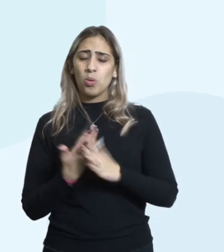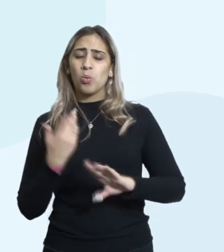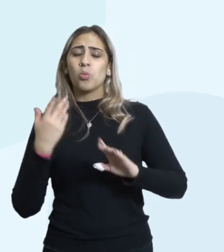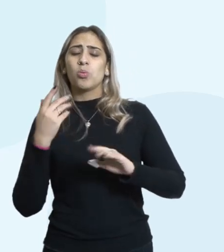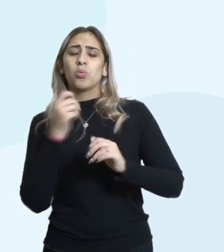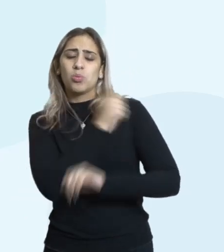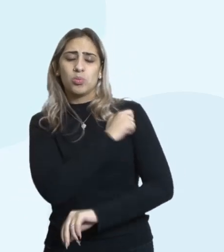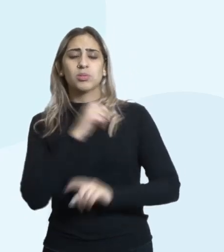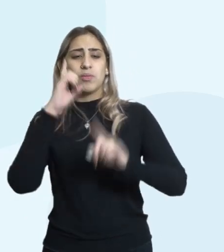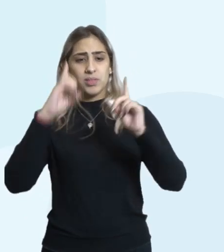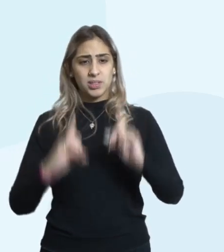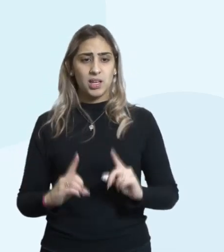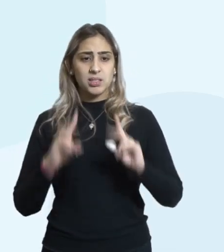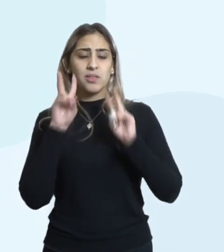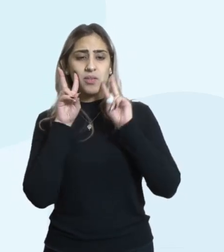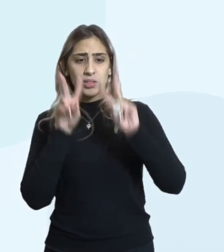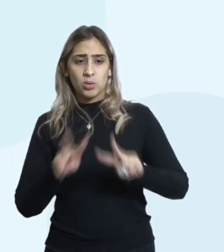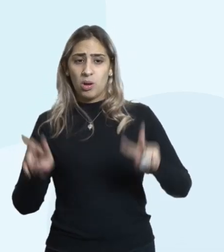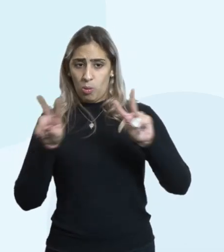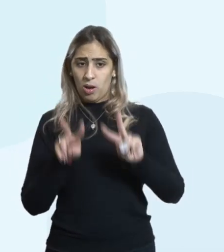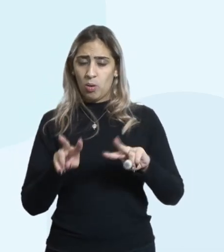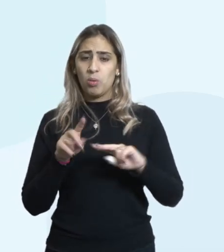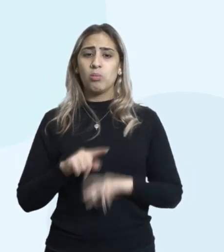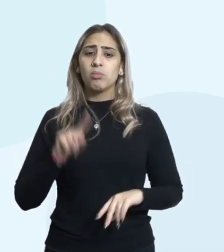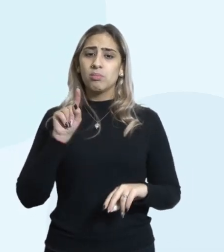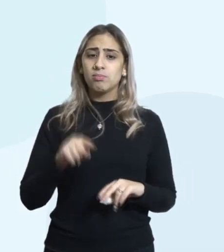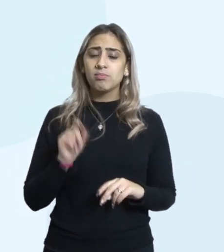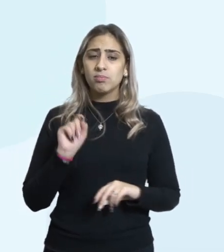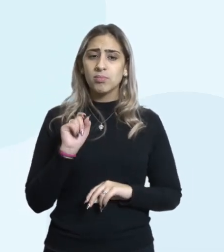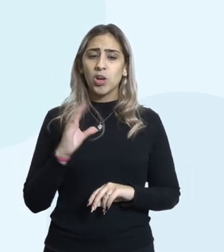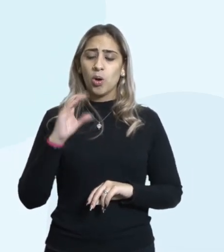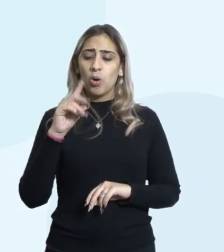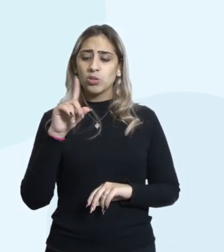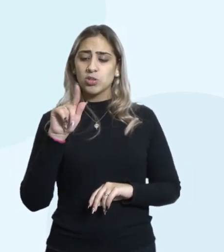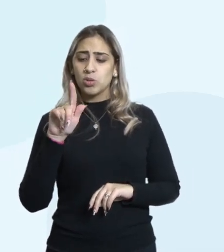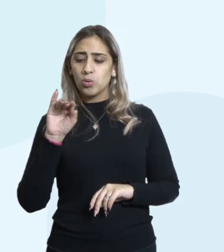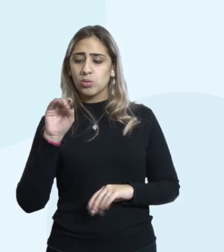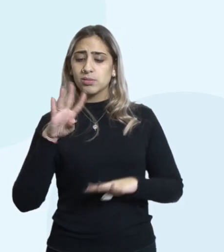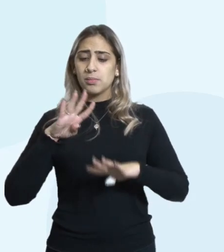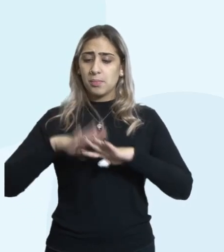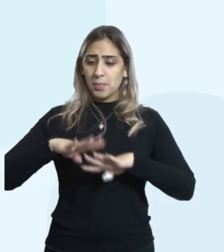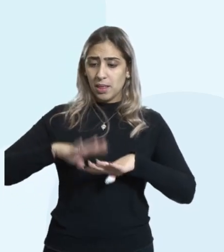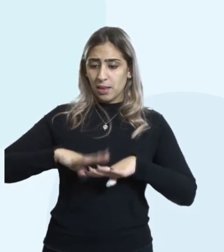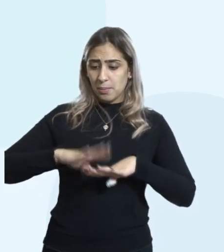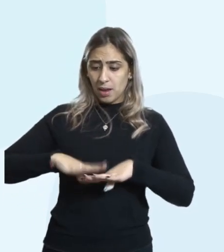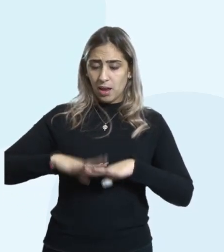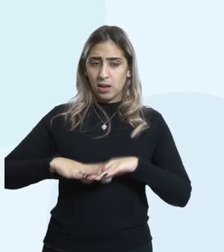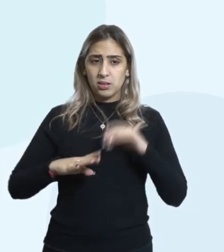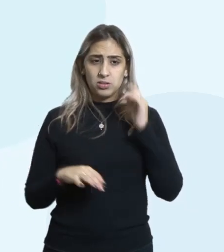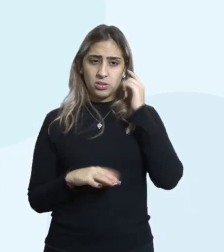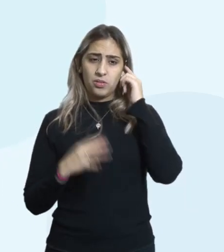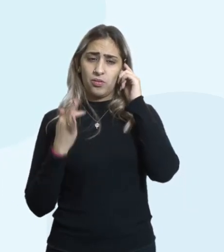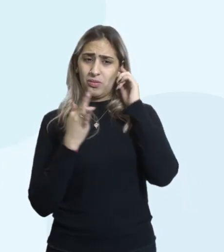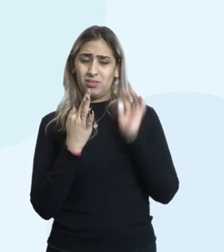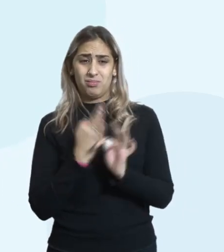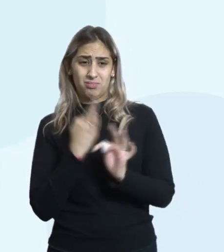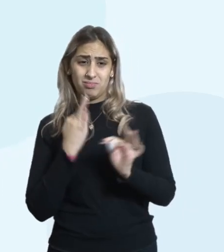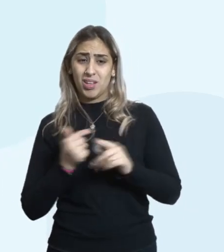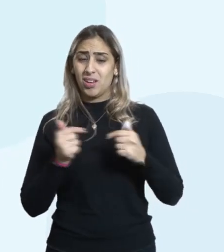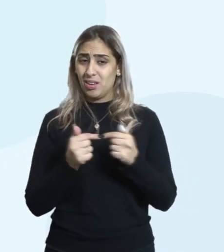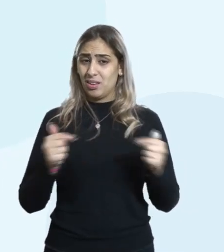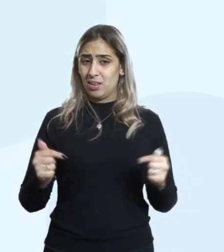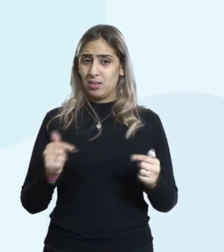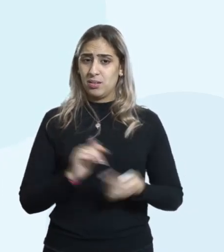visual cegueira é a questão dos códigos de braille em matemática, física e